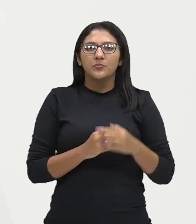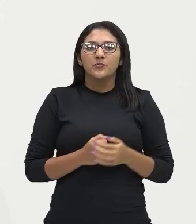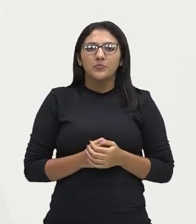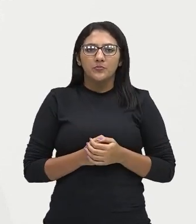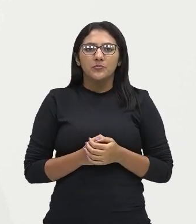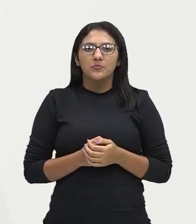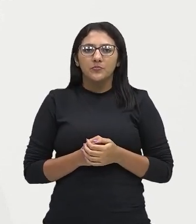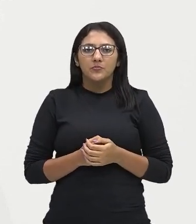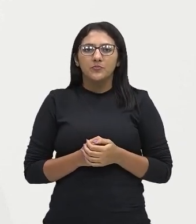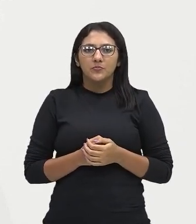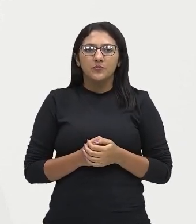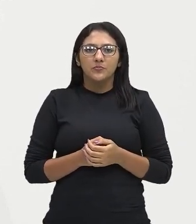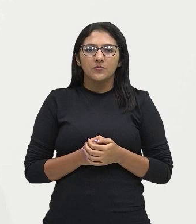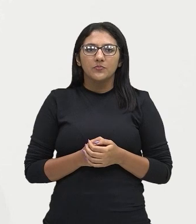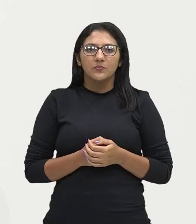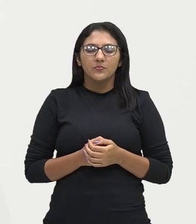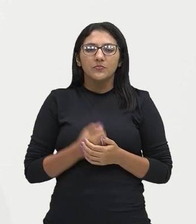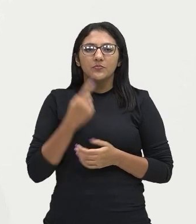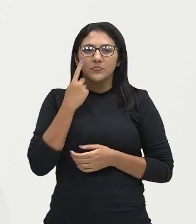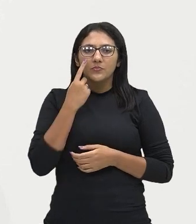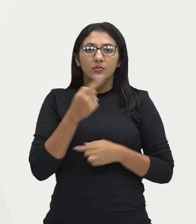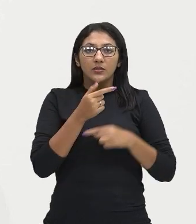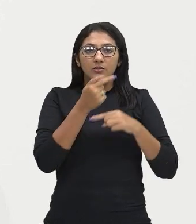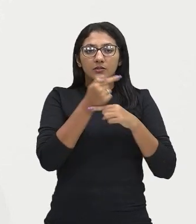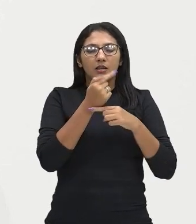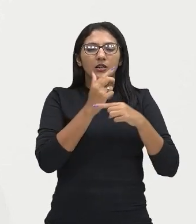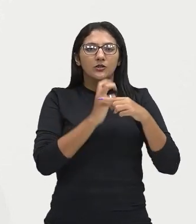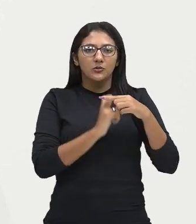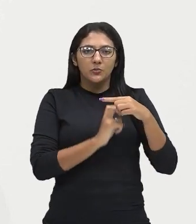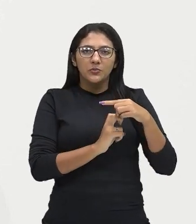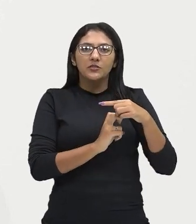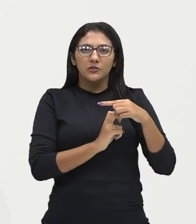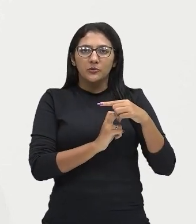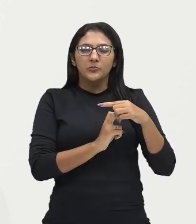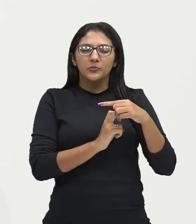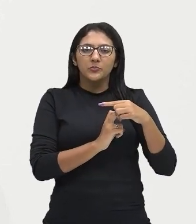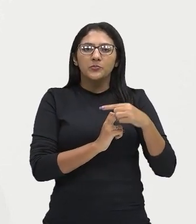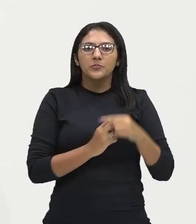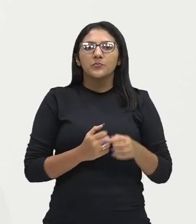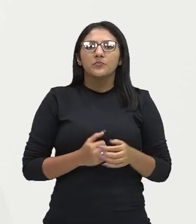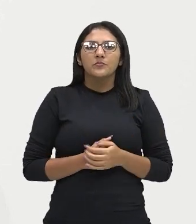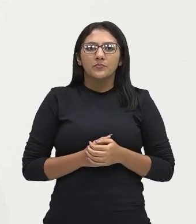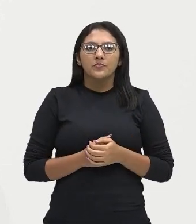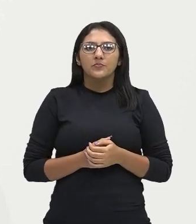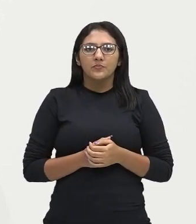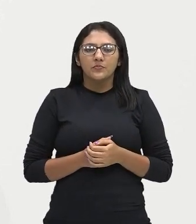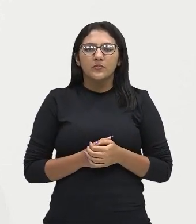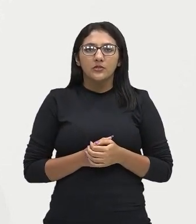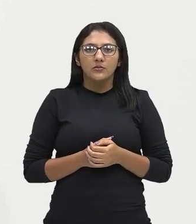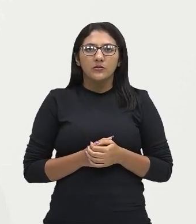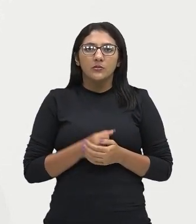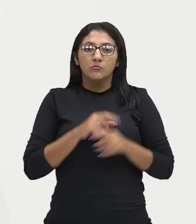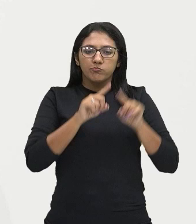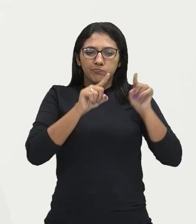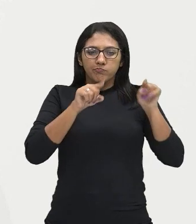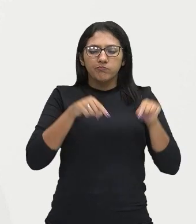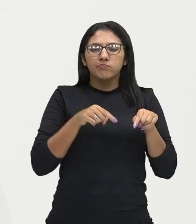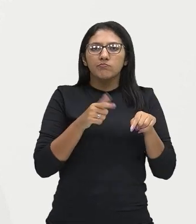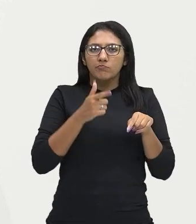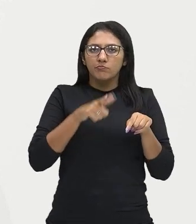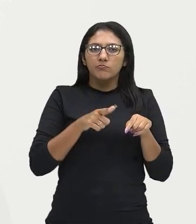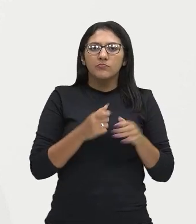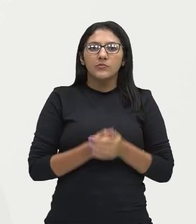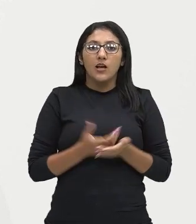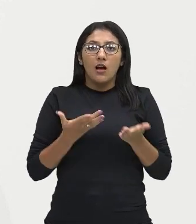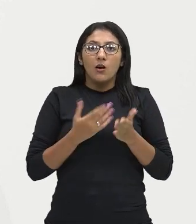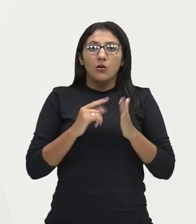aqui o nosso 7 aqui. 7 sobre 5. Vou colocar dentro do parêntese. E vamos